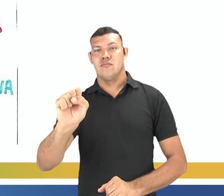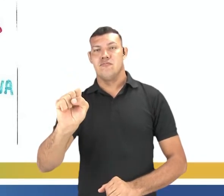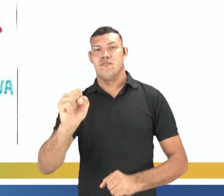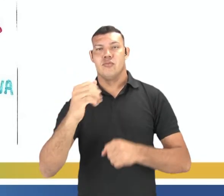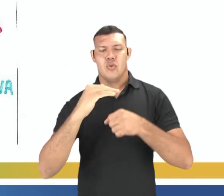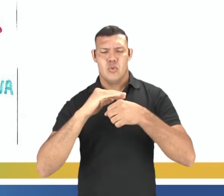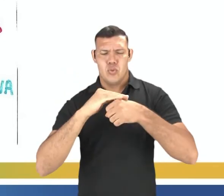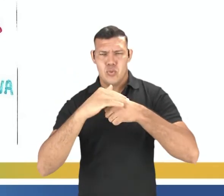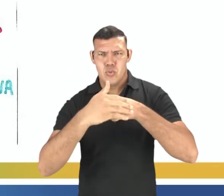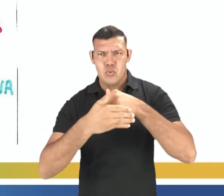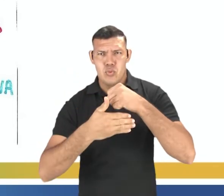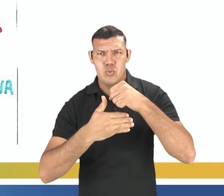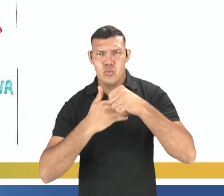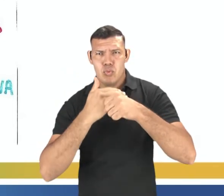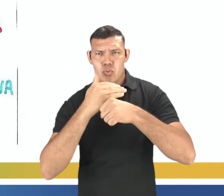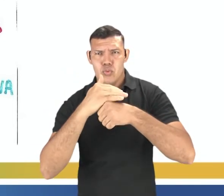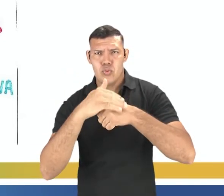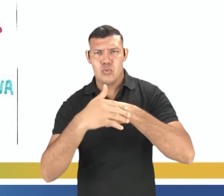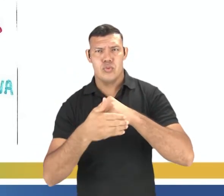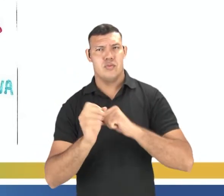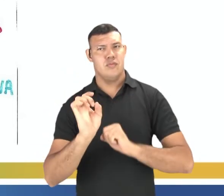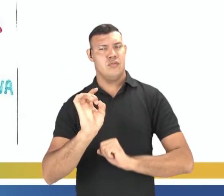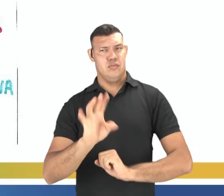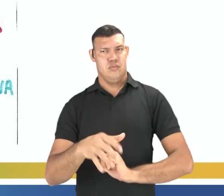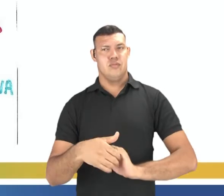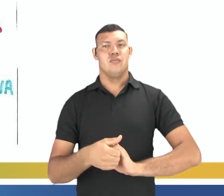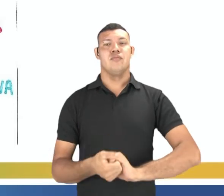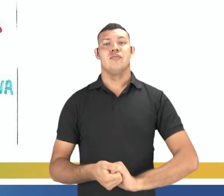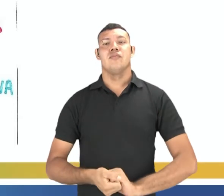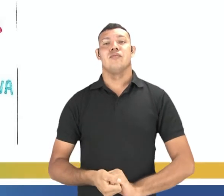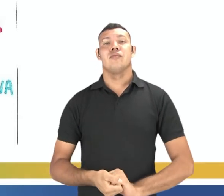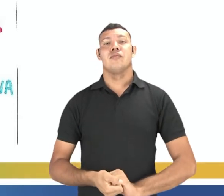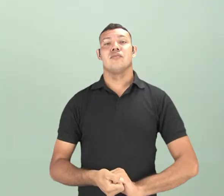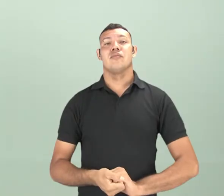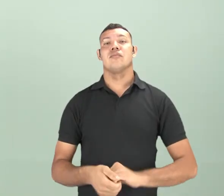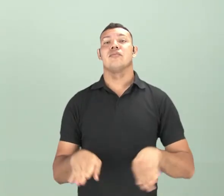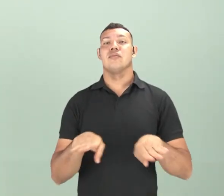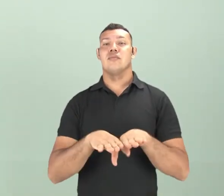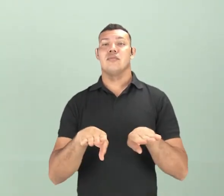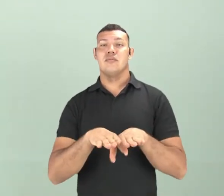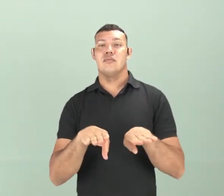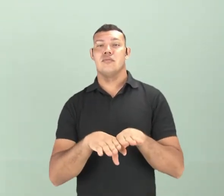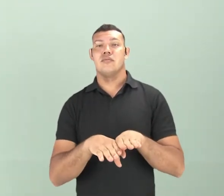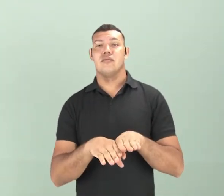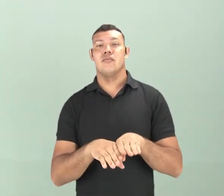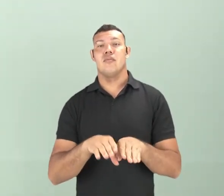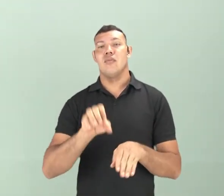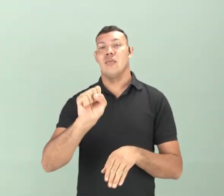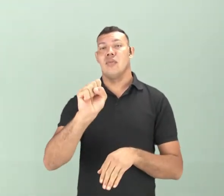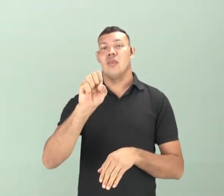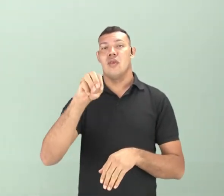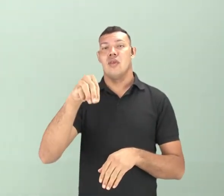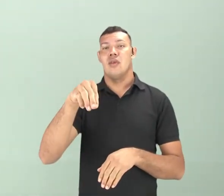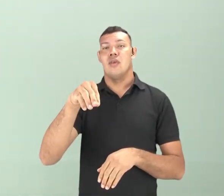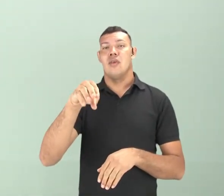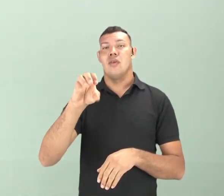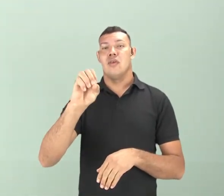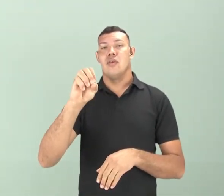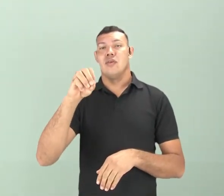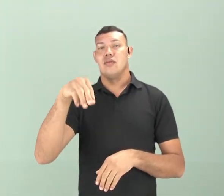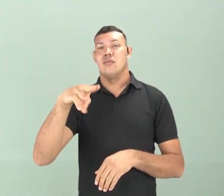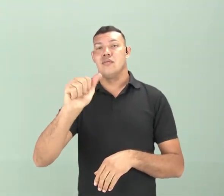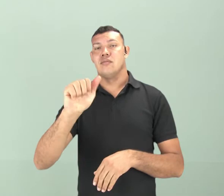movimentos autônomos, apenas motores e involuntários, e também temos os somáticos, que são os